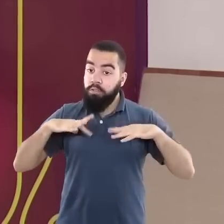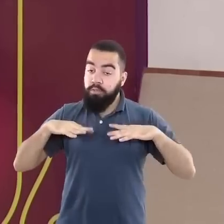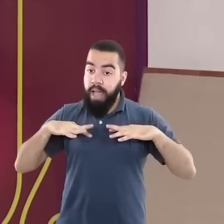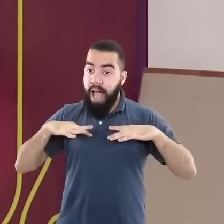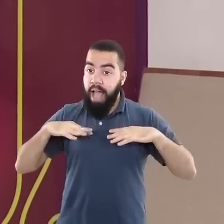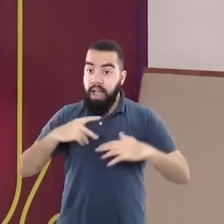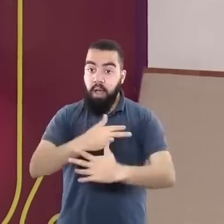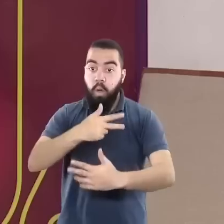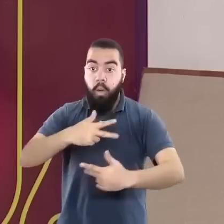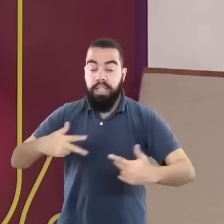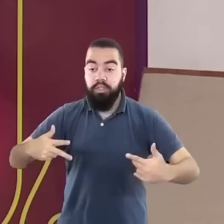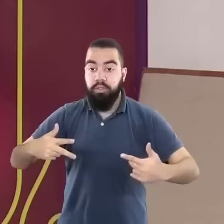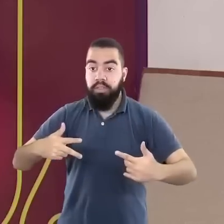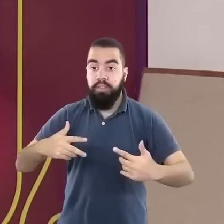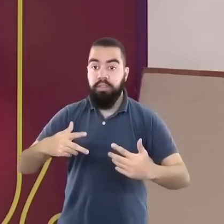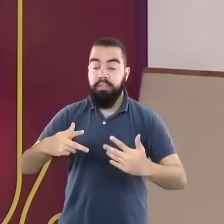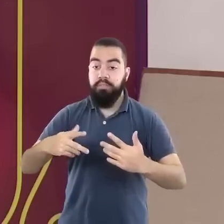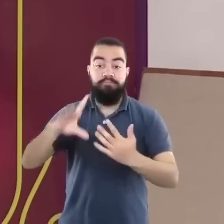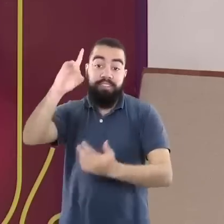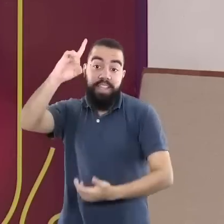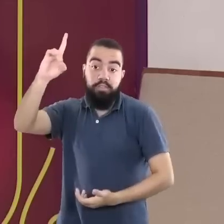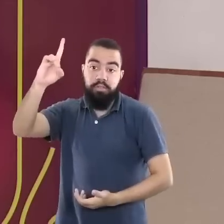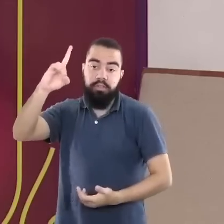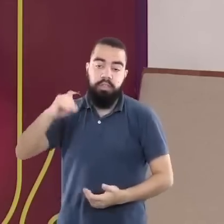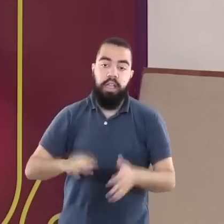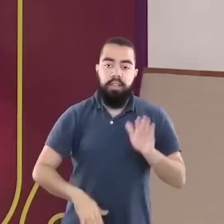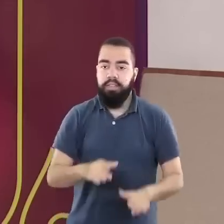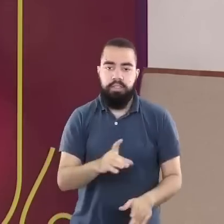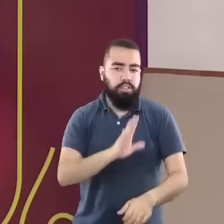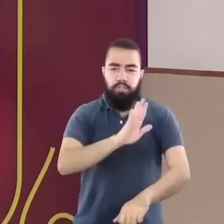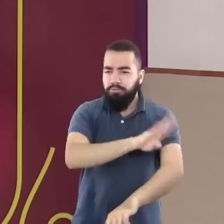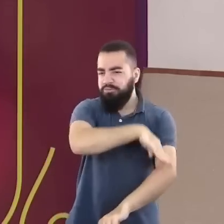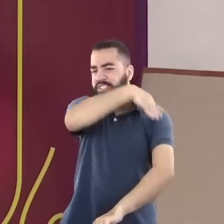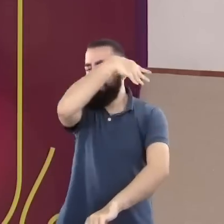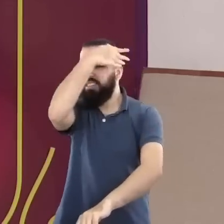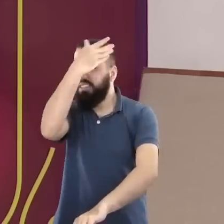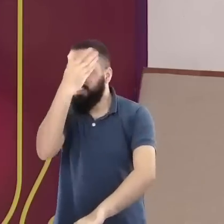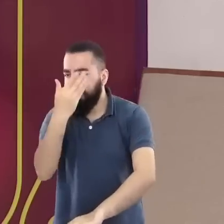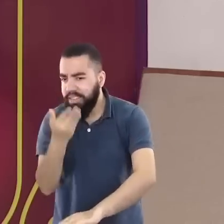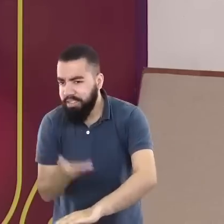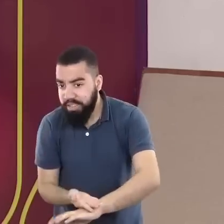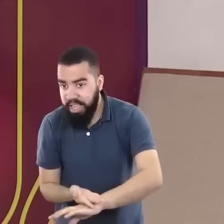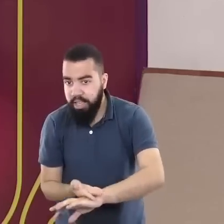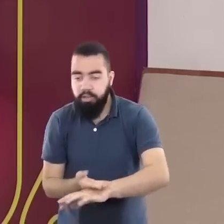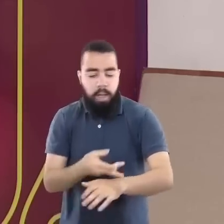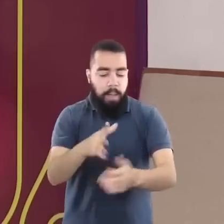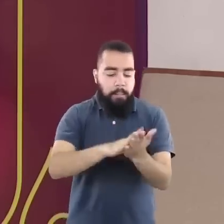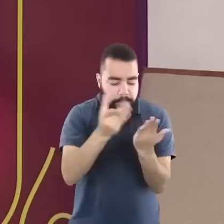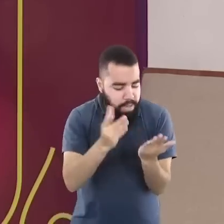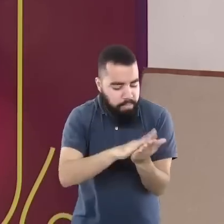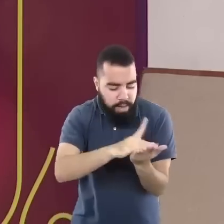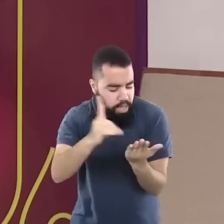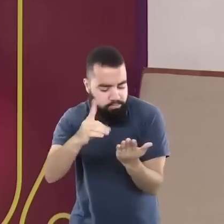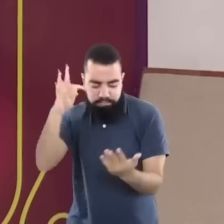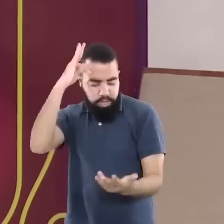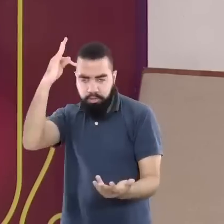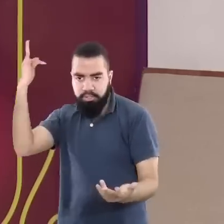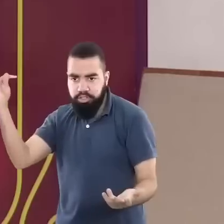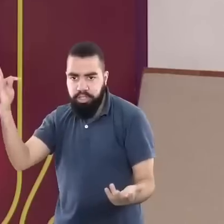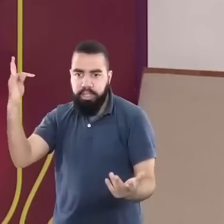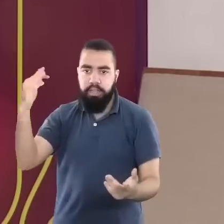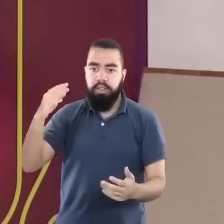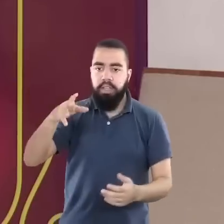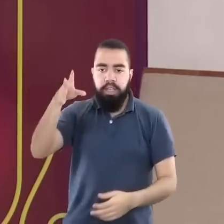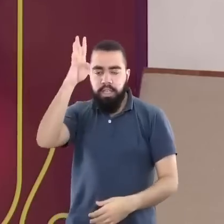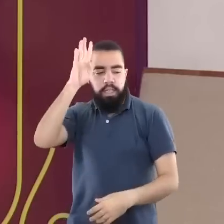estamos envolvido o dia todo com Bíblia com teologia com conhecimento de repente todo